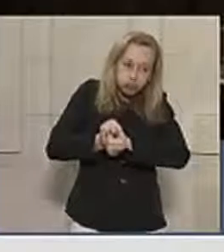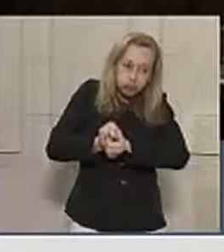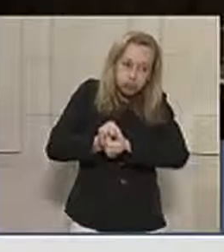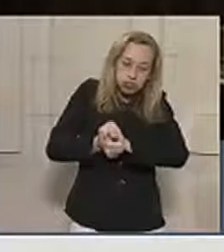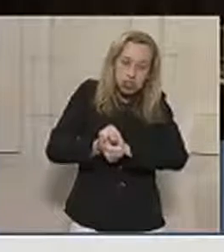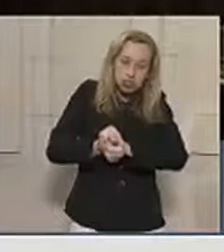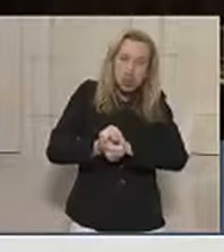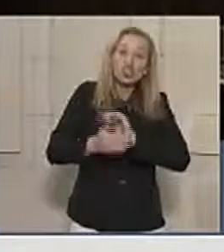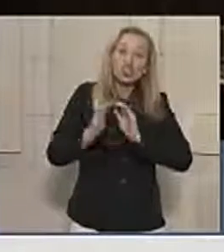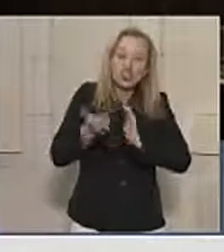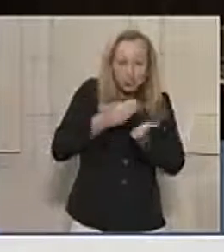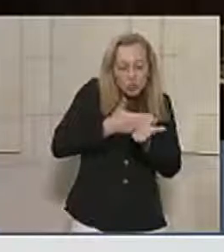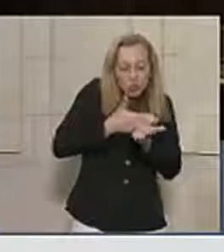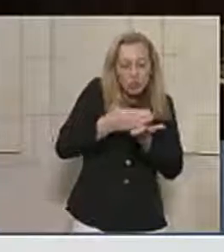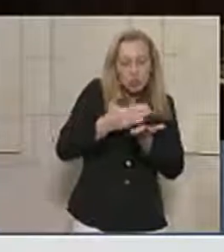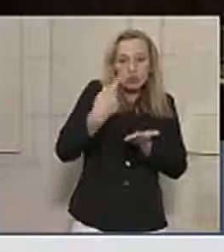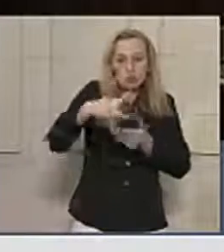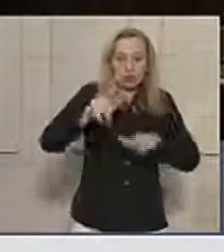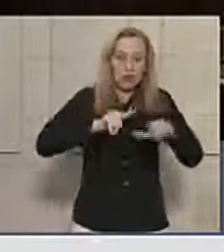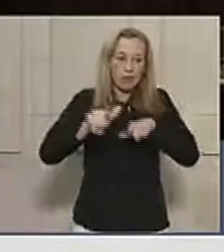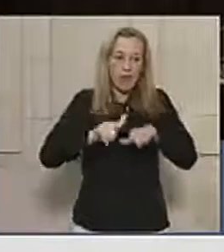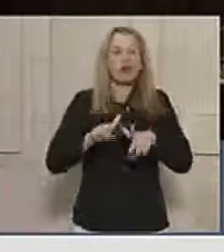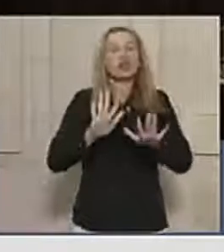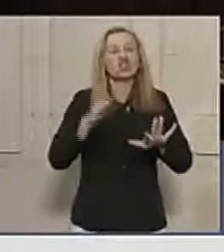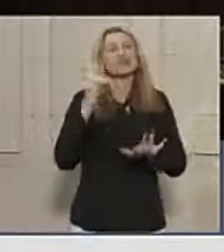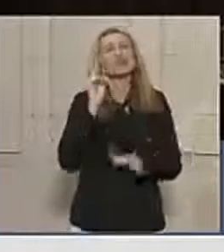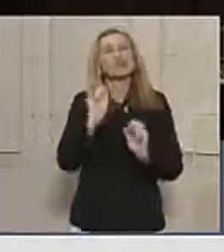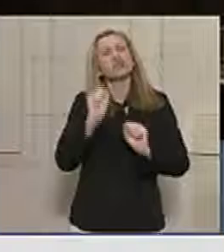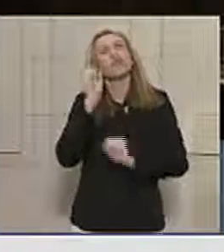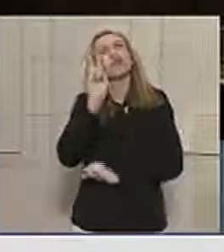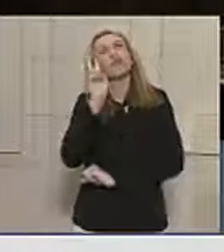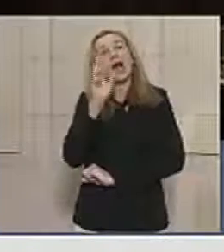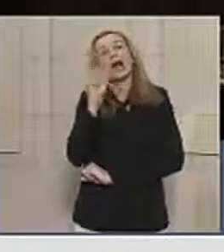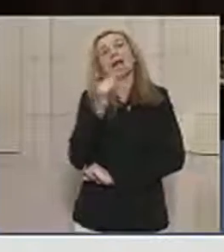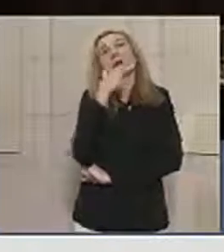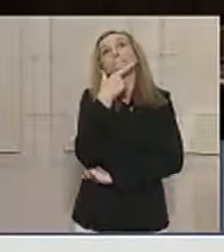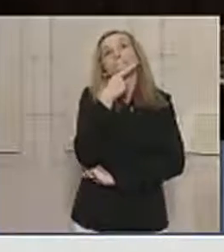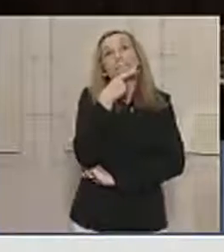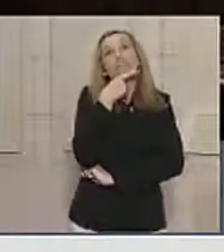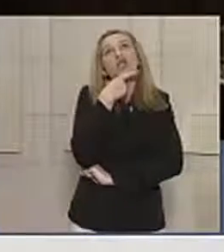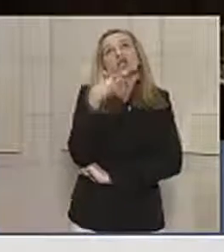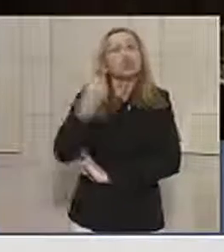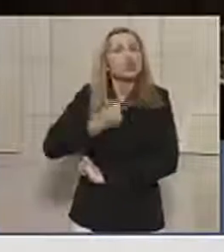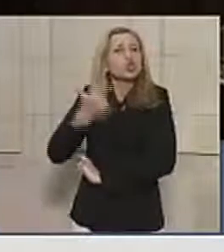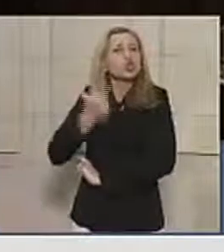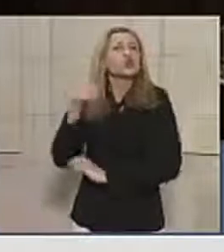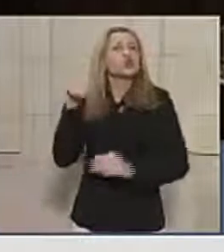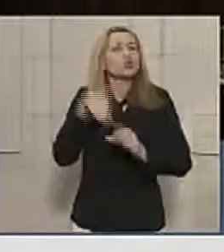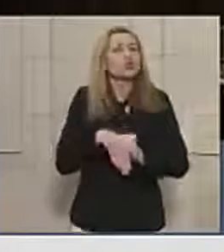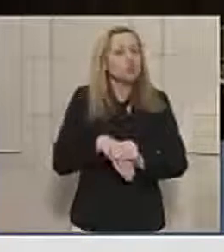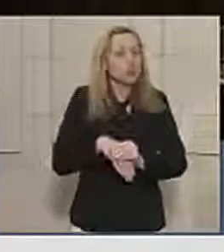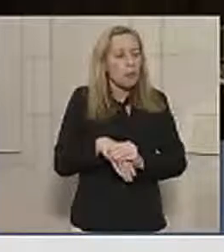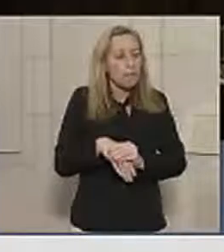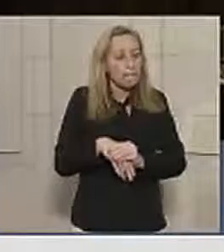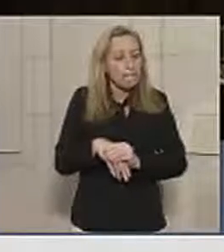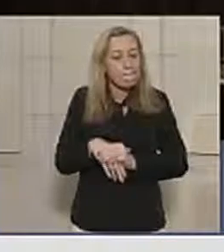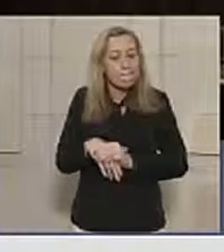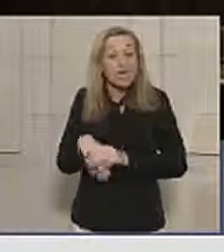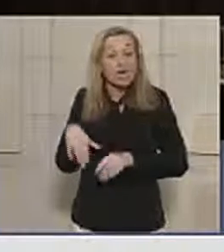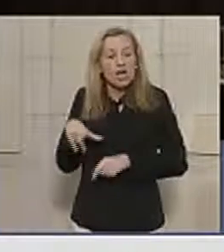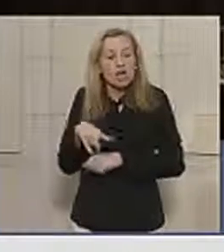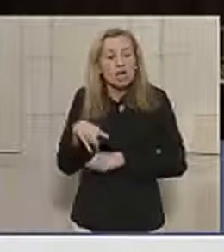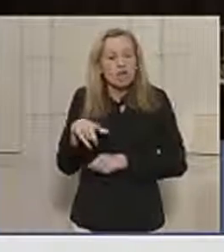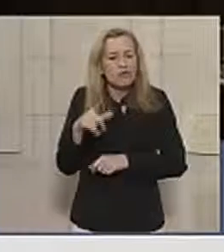seu mandato. Acho que nós podemos nos lembrar aqui que o segundo turno ficou